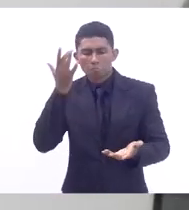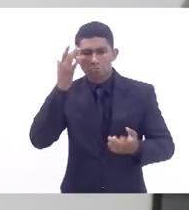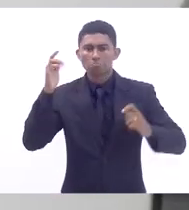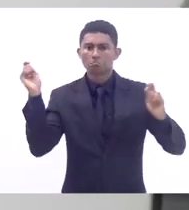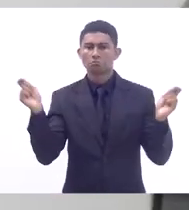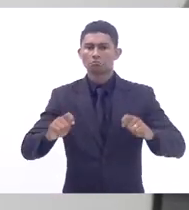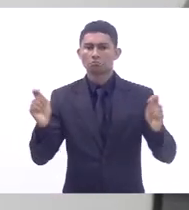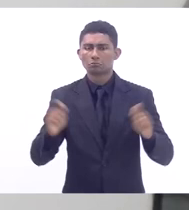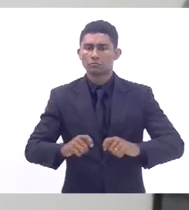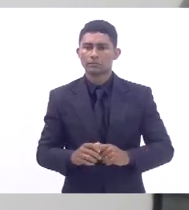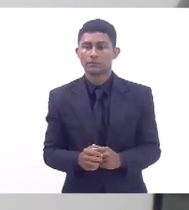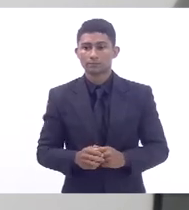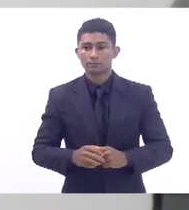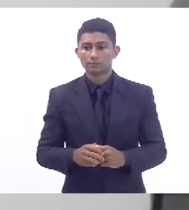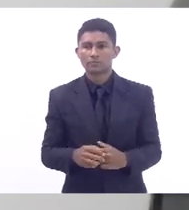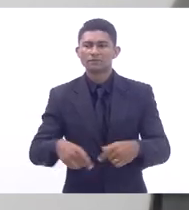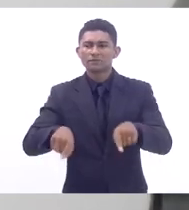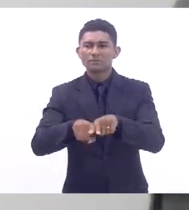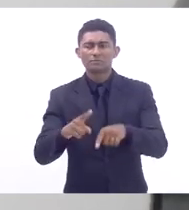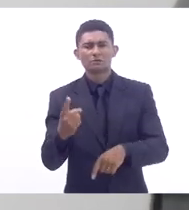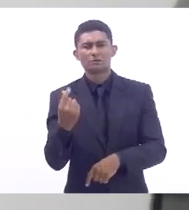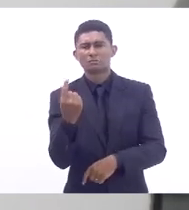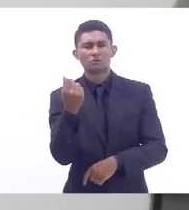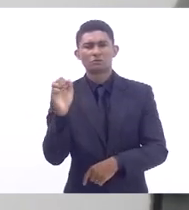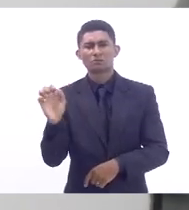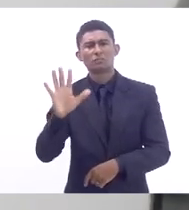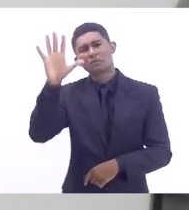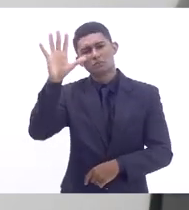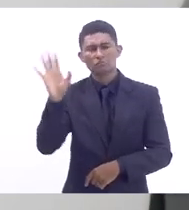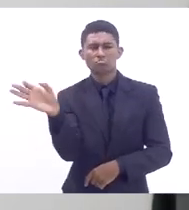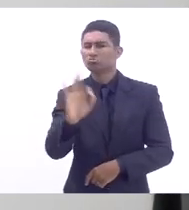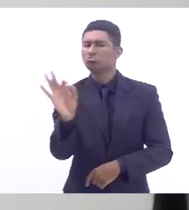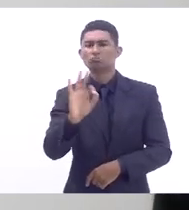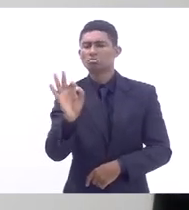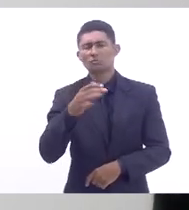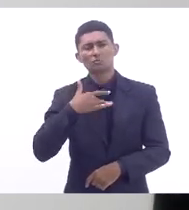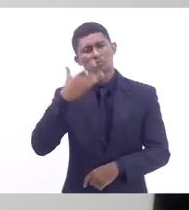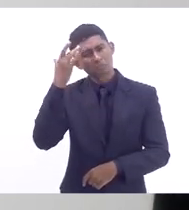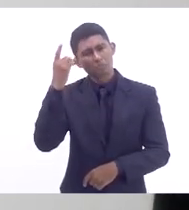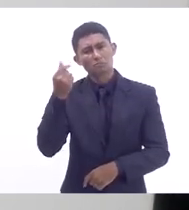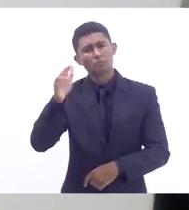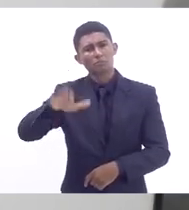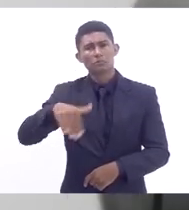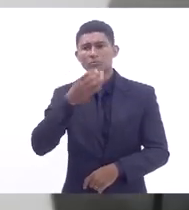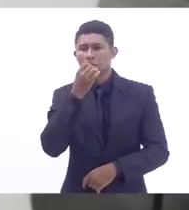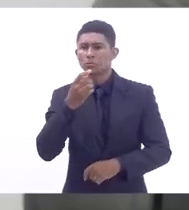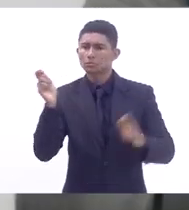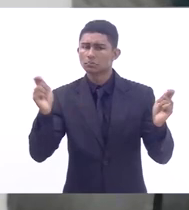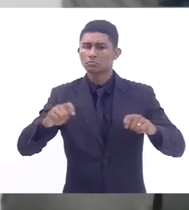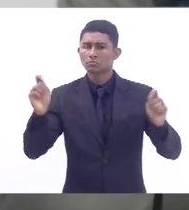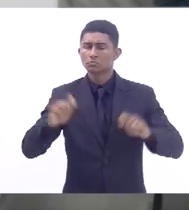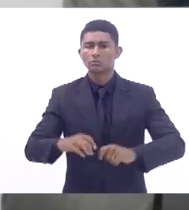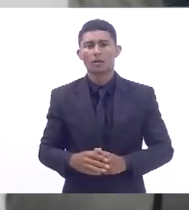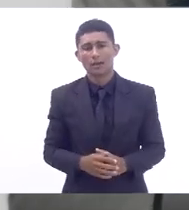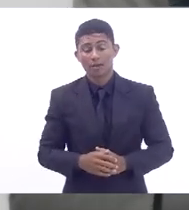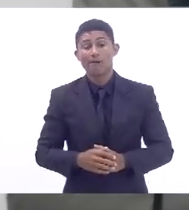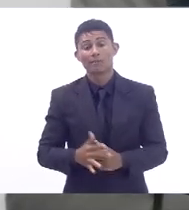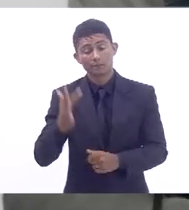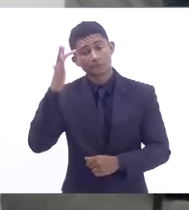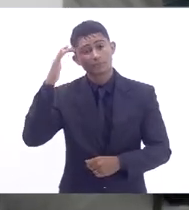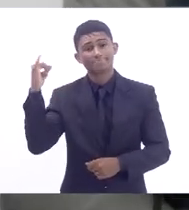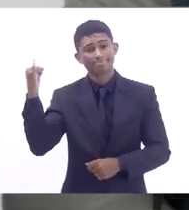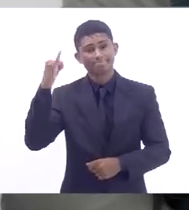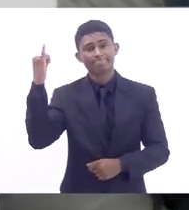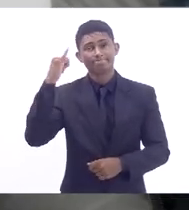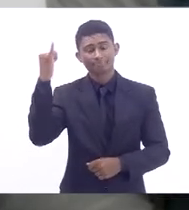para acontecer eu acho também que não tem um custo muito alto né Eu acho que tem um custo um custo benefício muito bom então acho que é importante